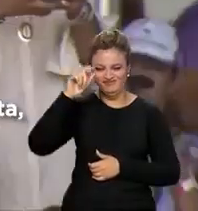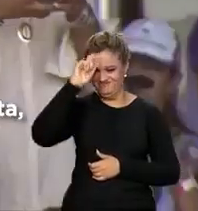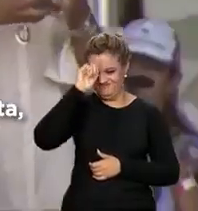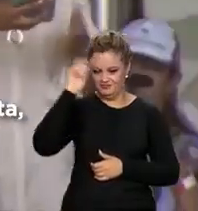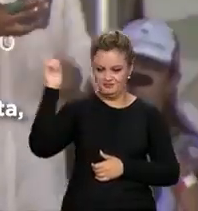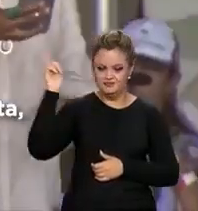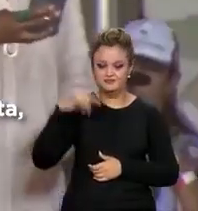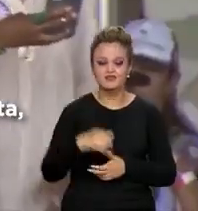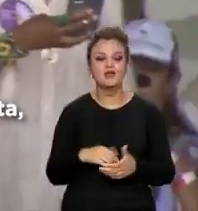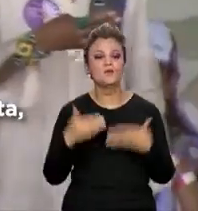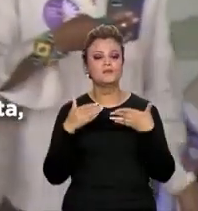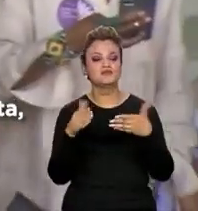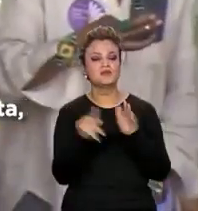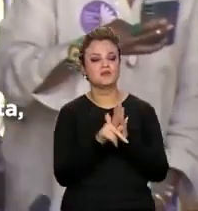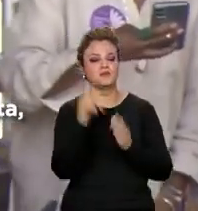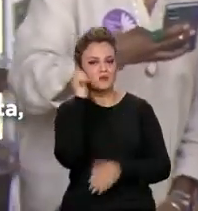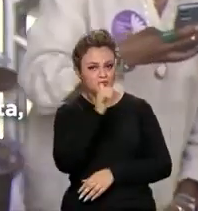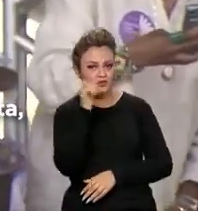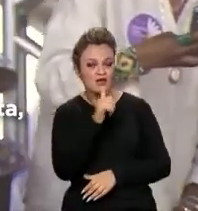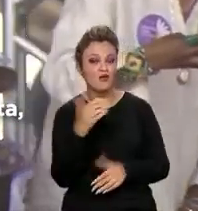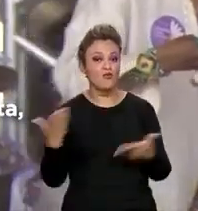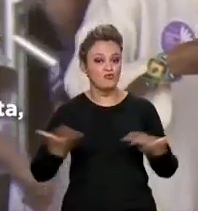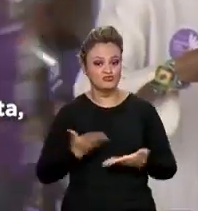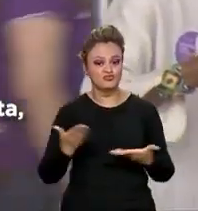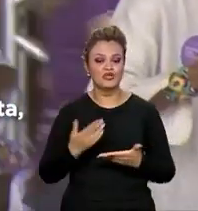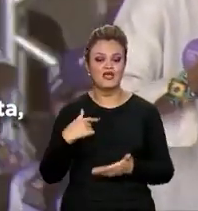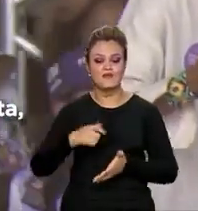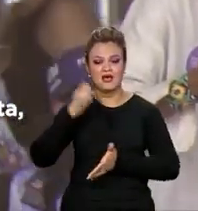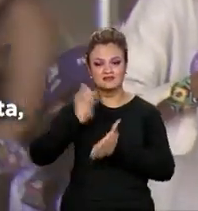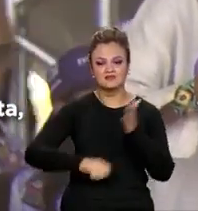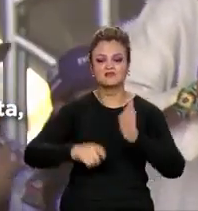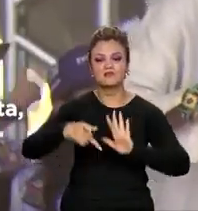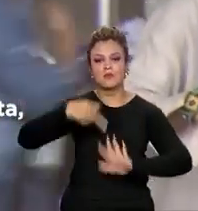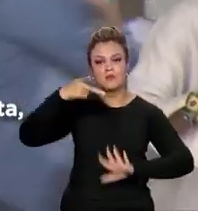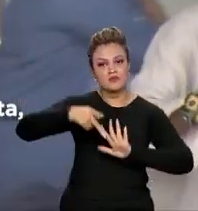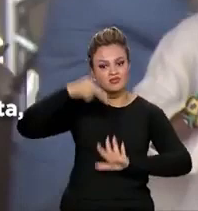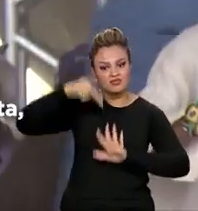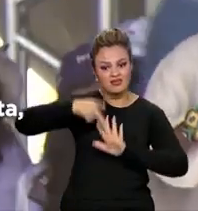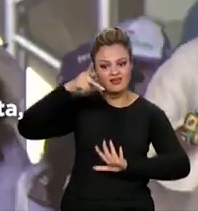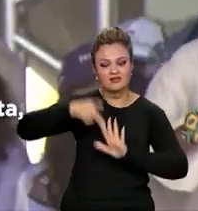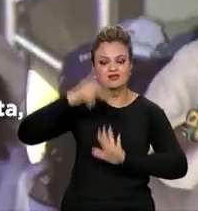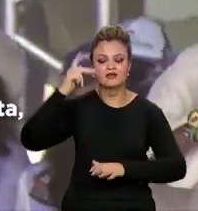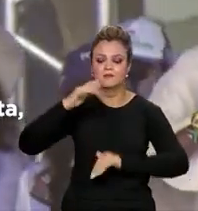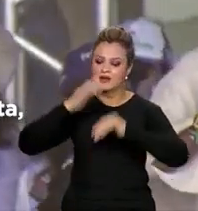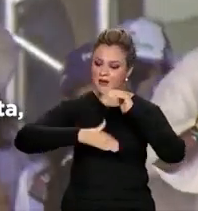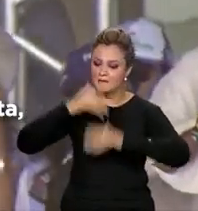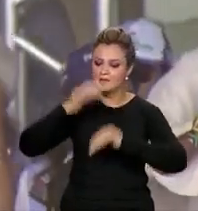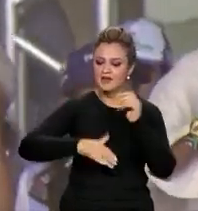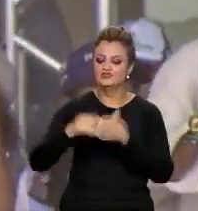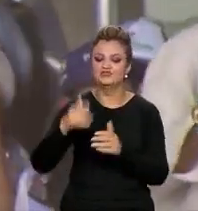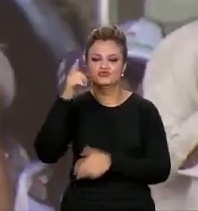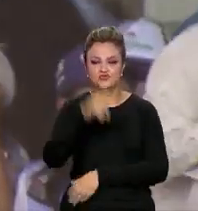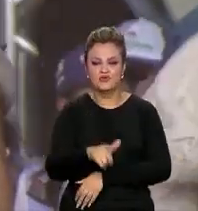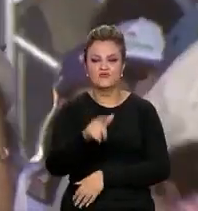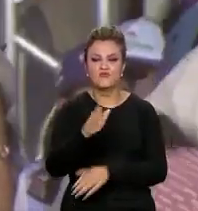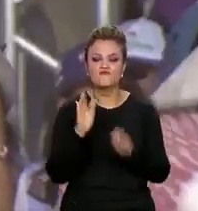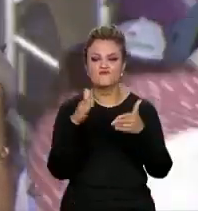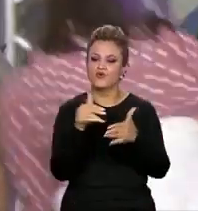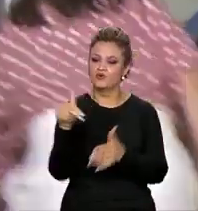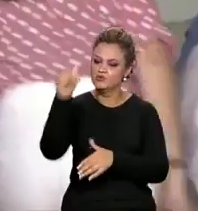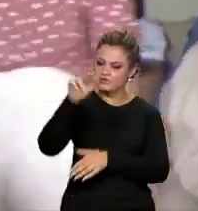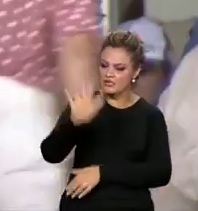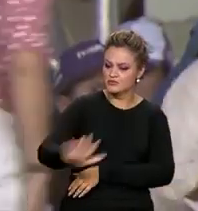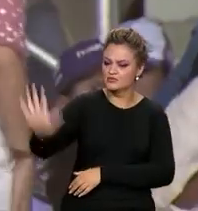o ministério das mulheres hoje eu assino uma portaria instalando de volta o fórum